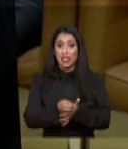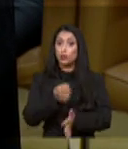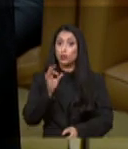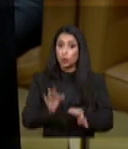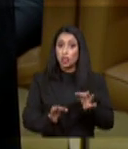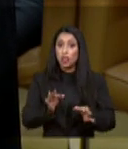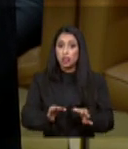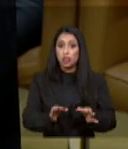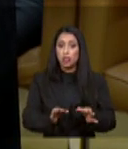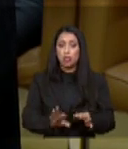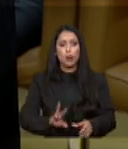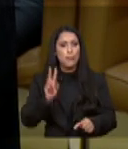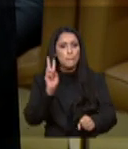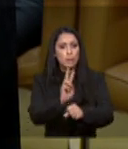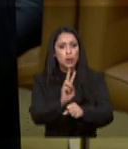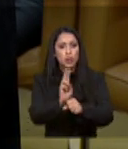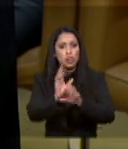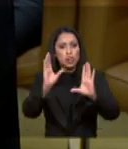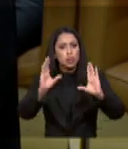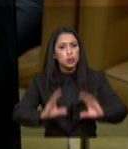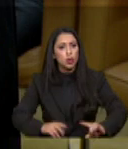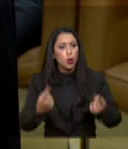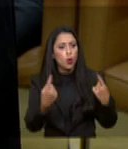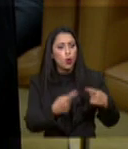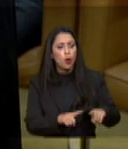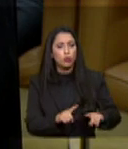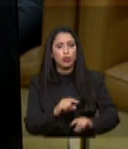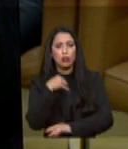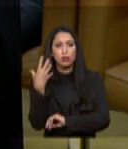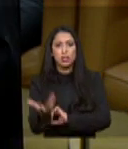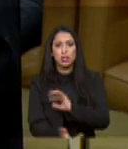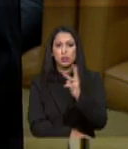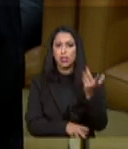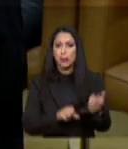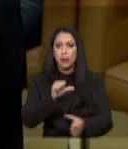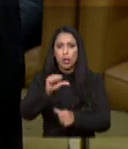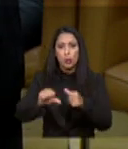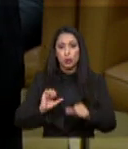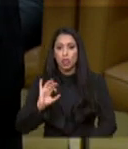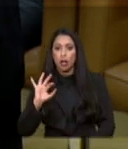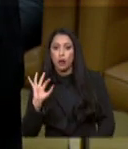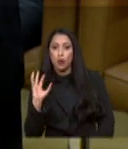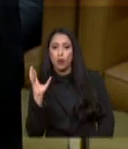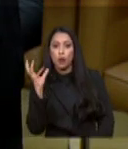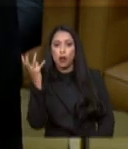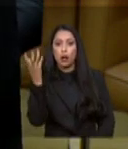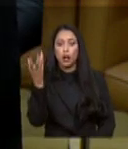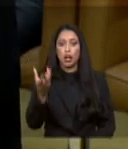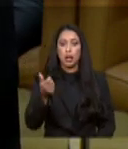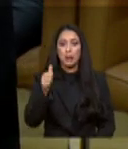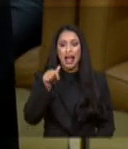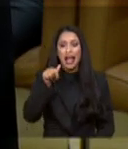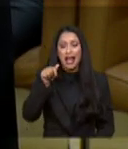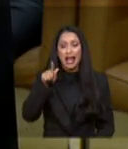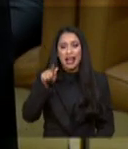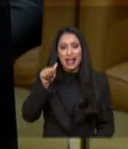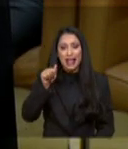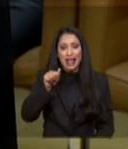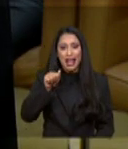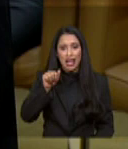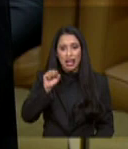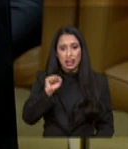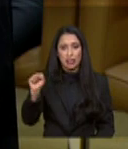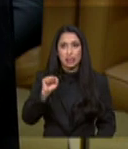obrigação jurídica de proteger seus cidadãos contra o desmatamento, contra as mudanças climáticas e contra as emissões de gases de efeito estufa.